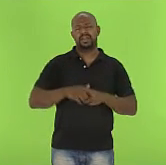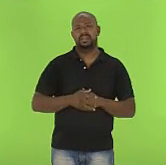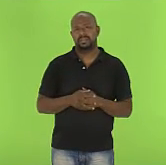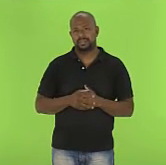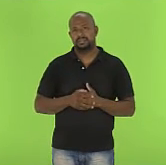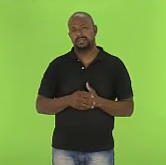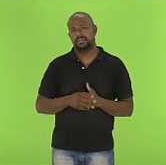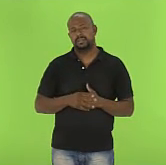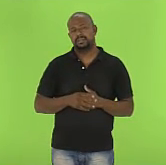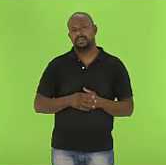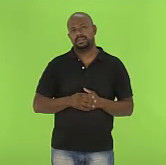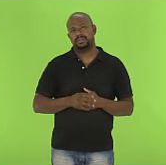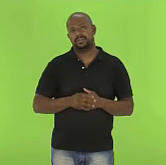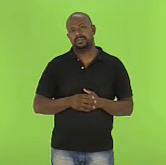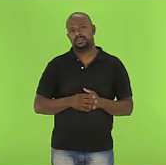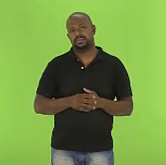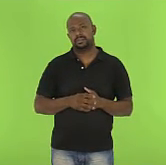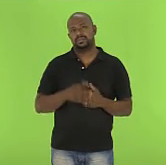trabalha.